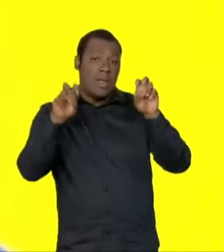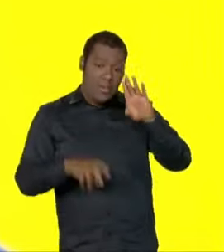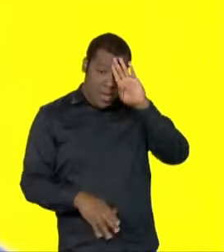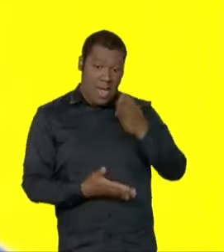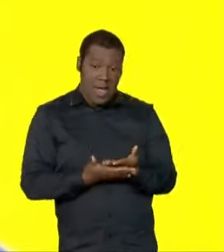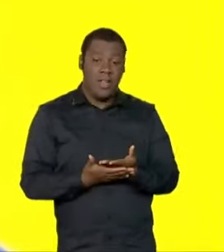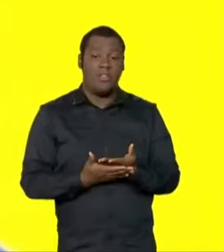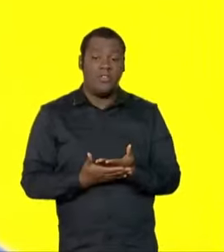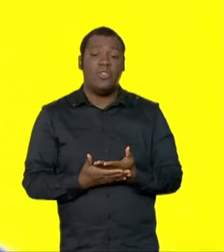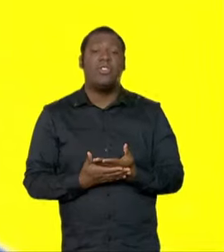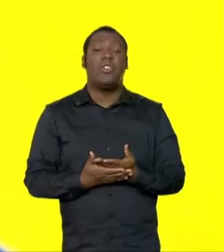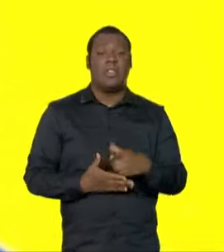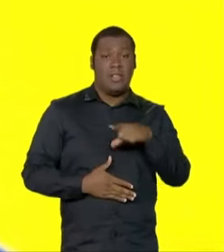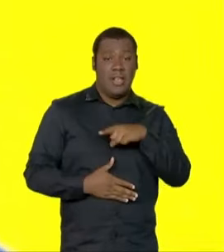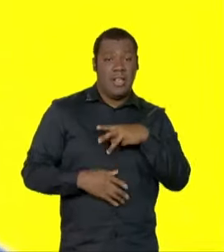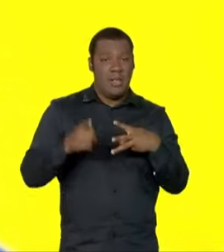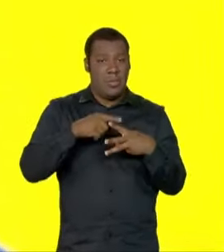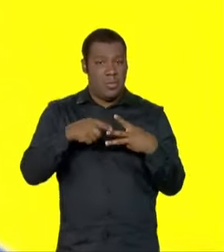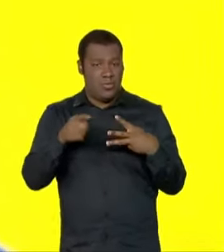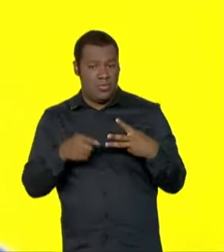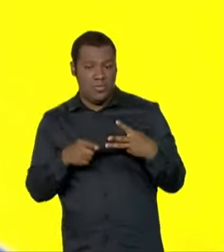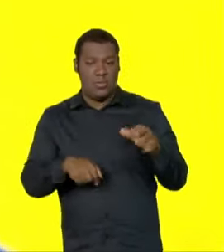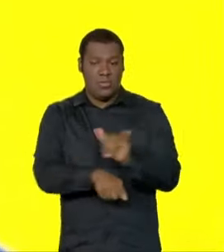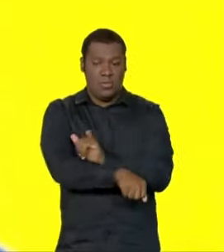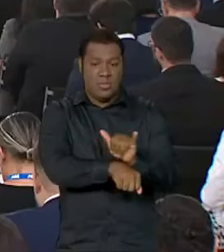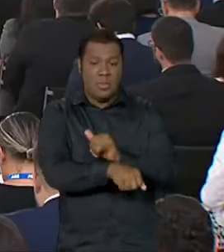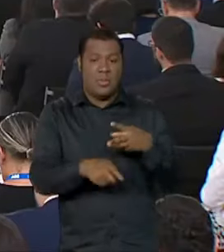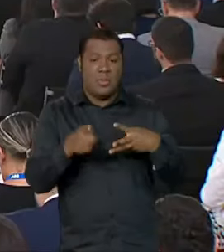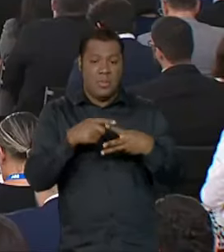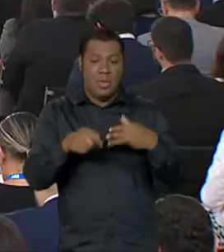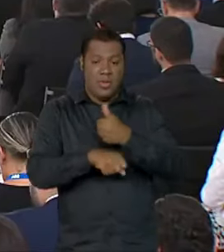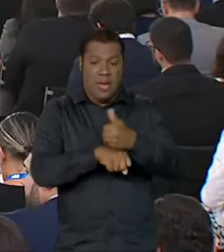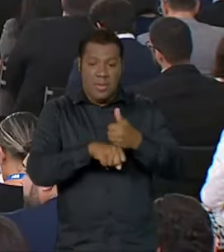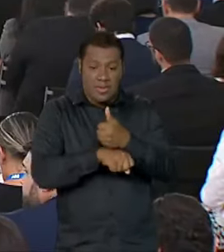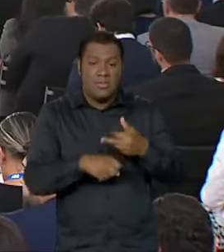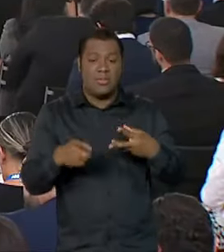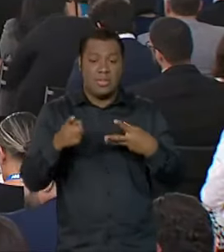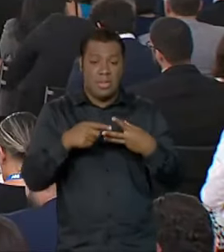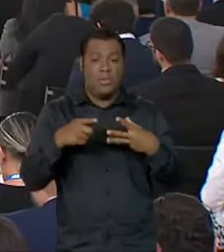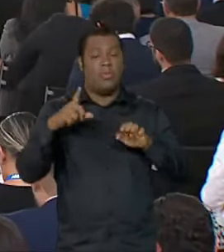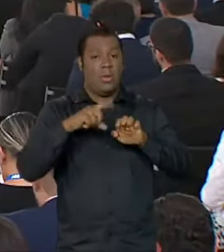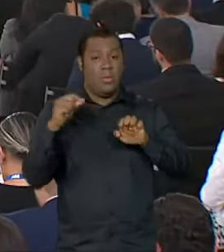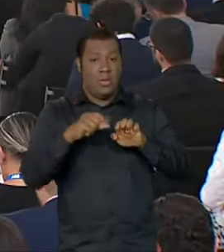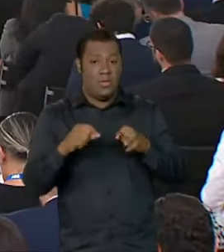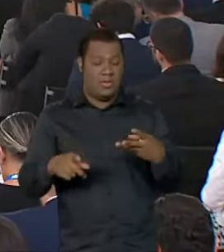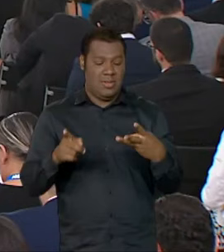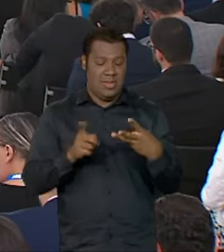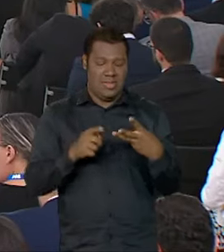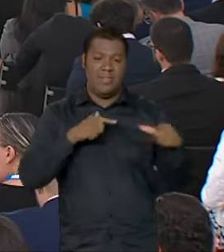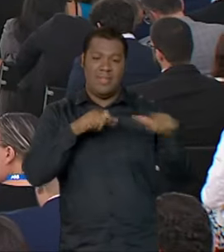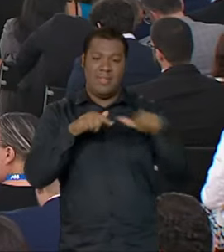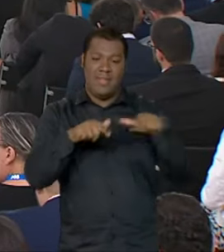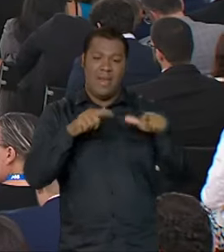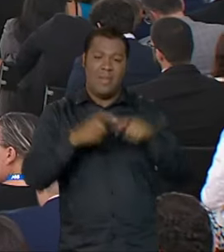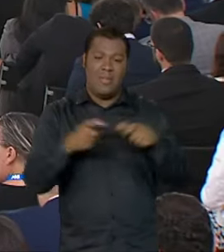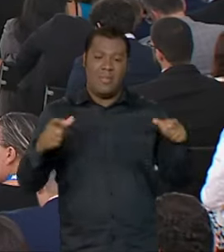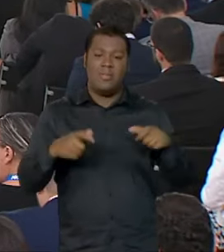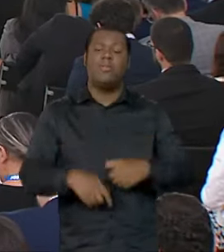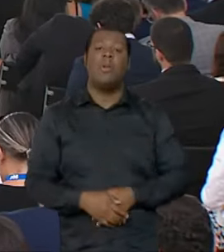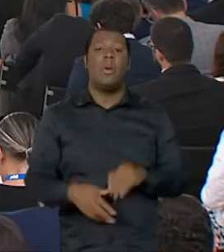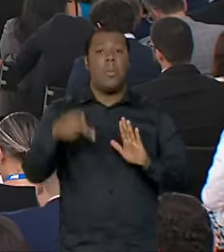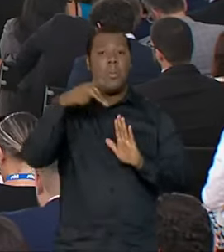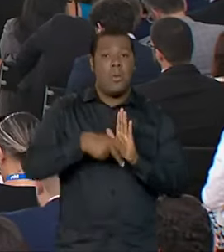vai funcionar com 3 linhas de ação: capacitação, empreendedorismo e emprego. O Acredita